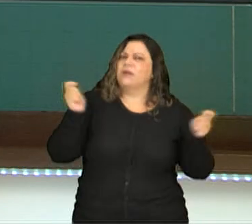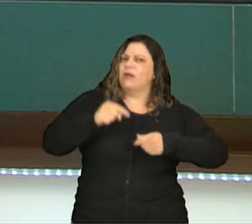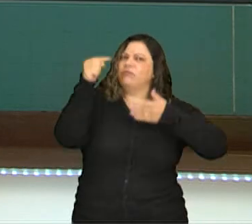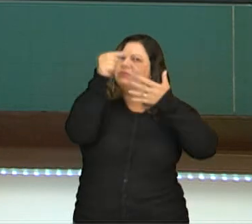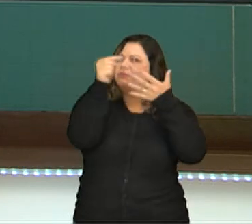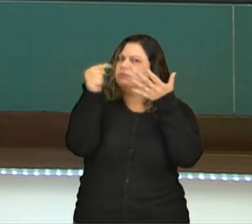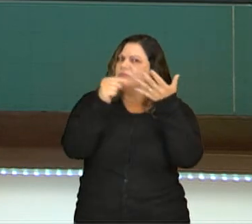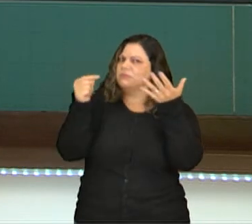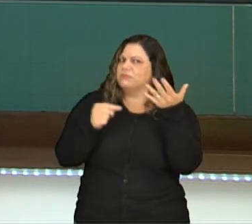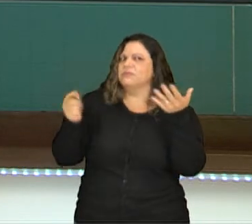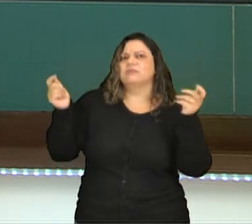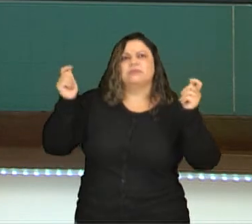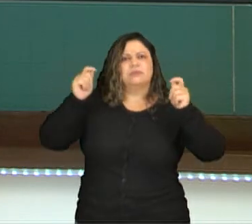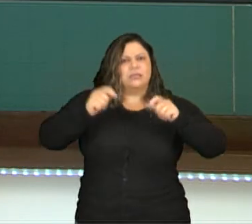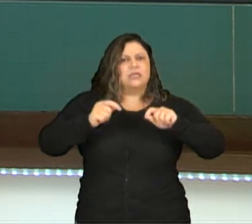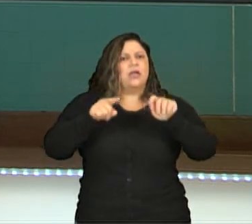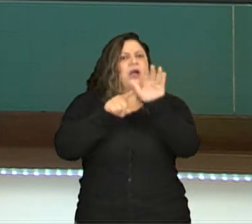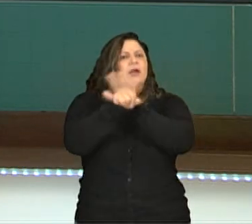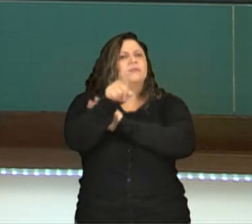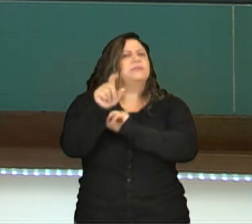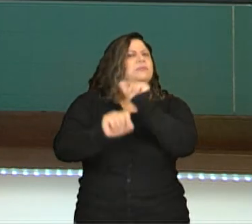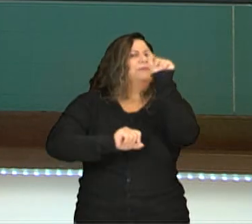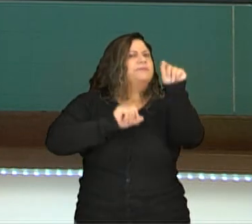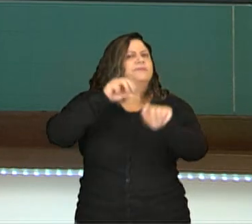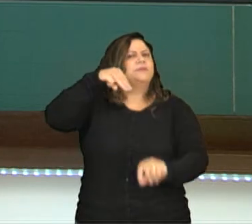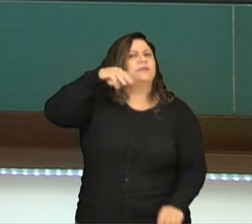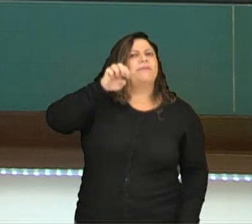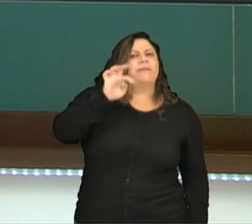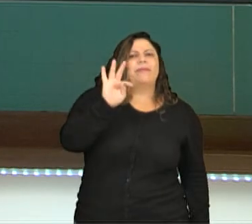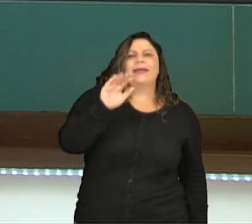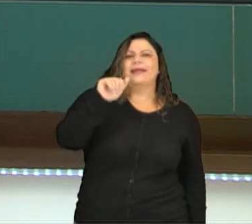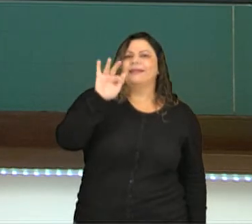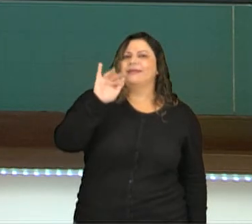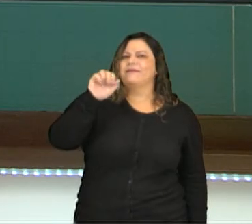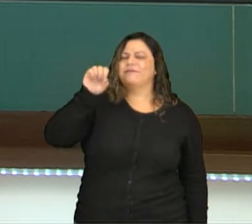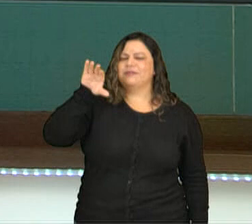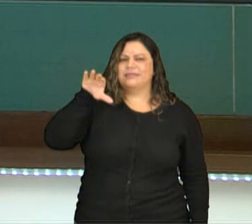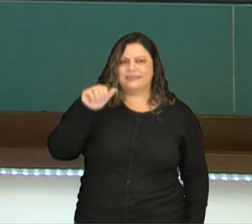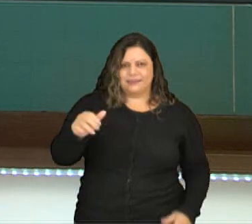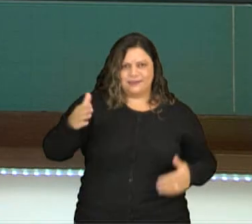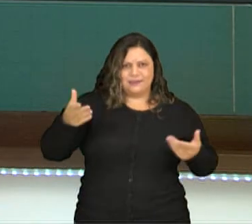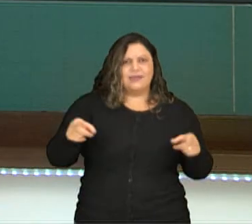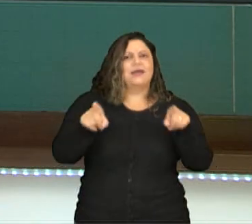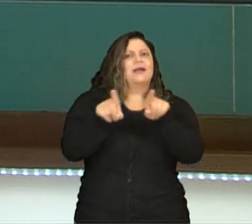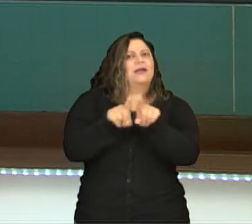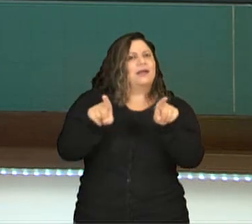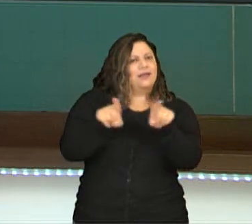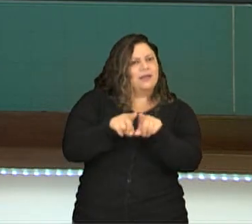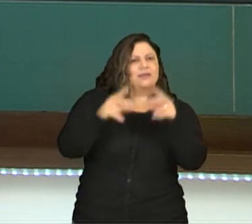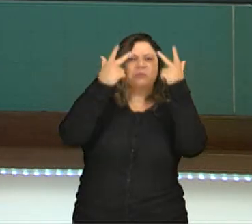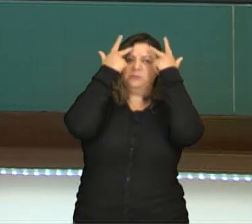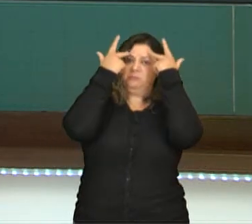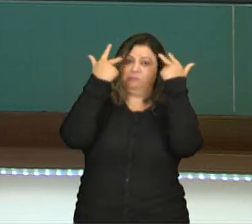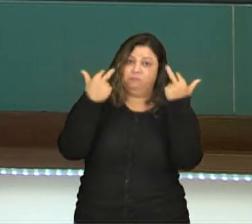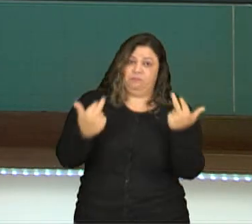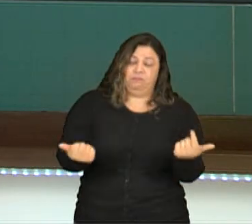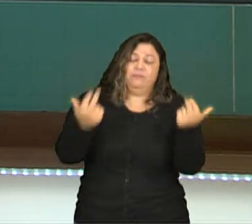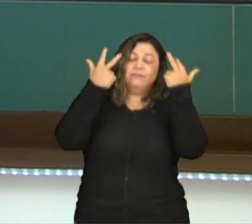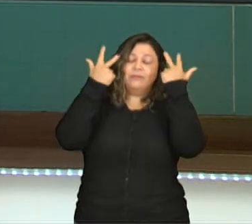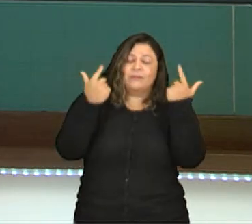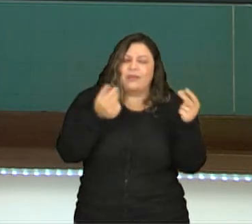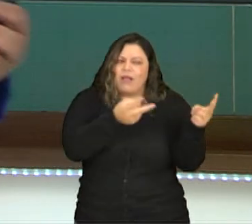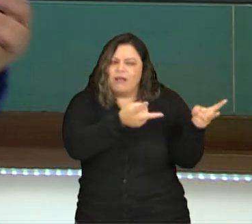é justamente a questão metafísica e também a questão natural, né? De olhar